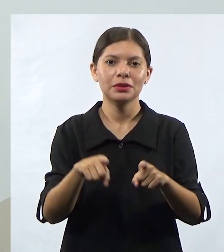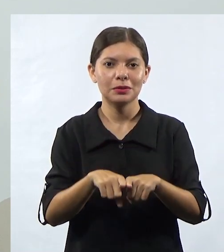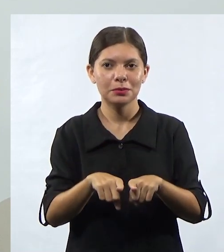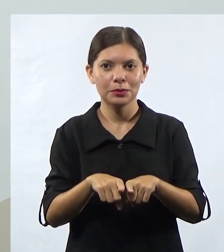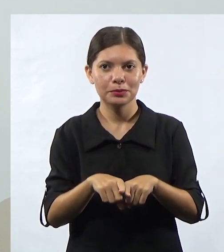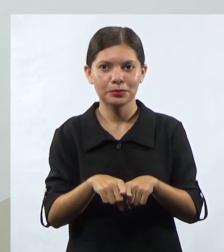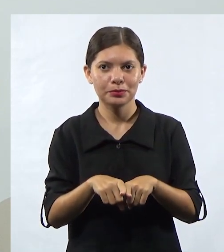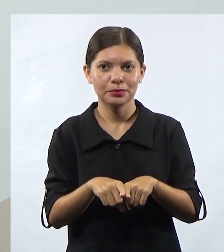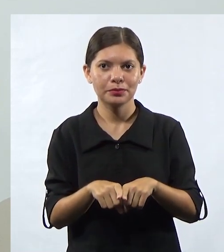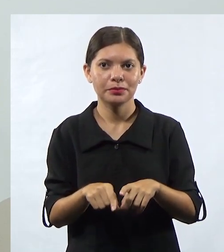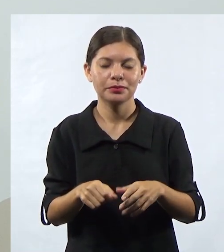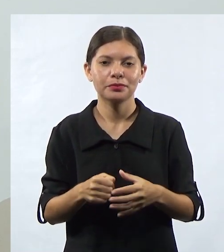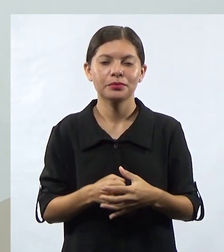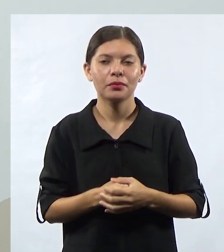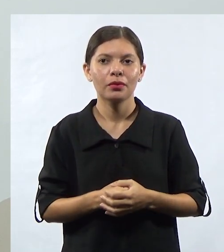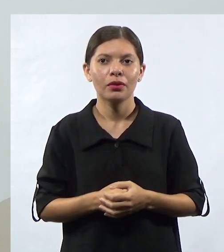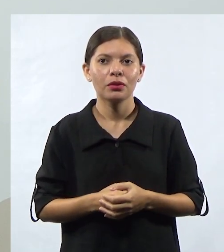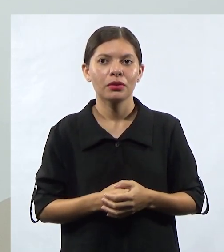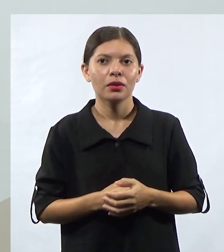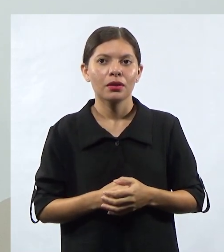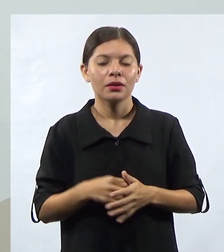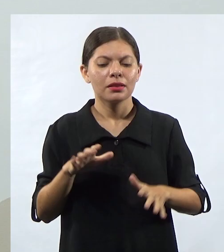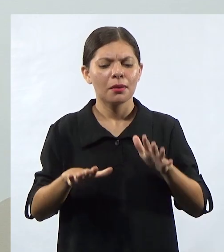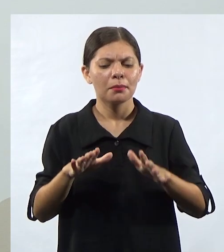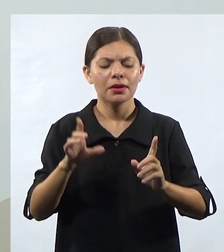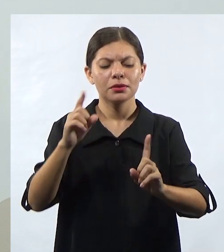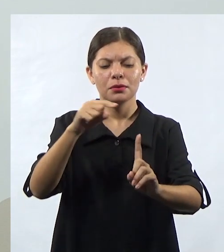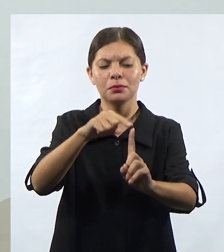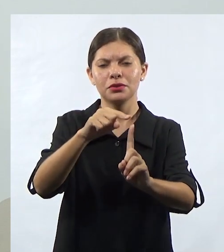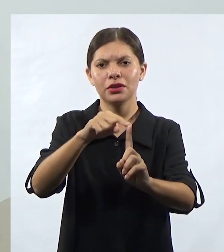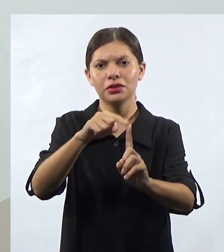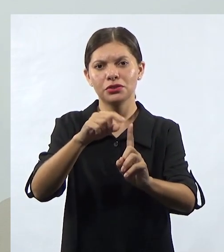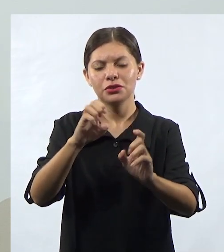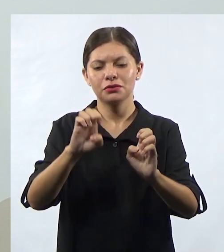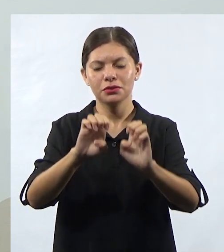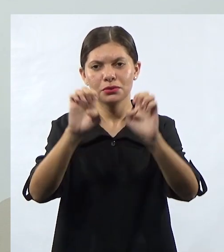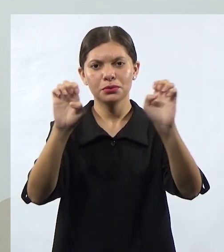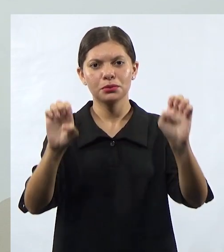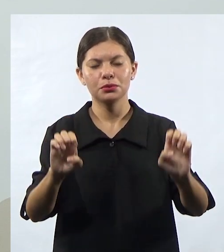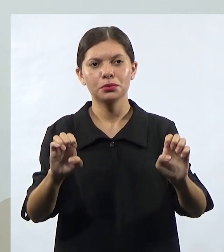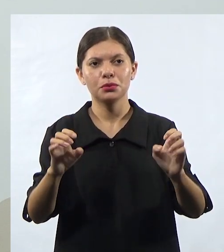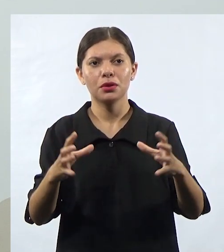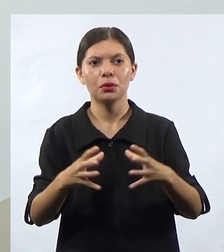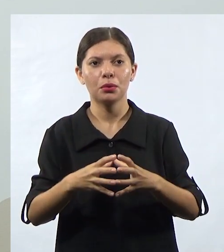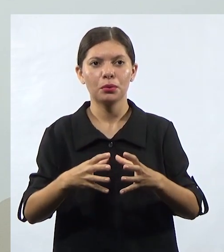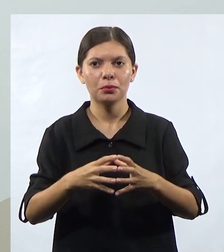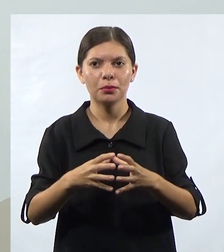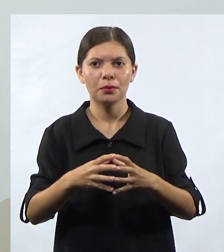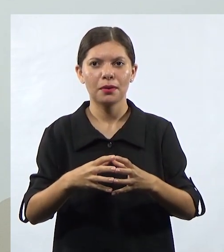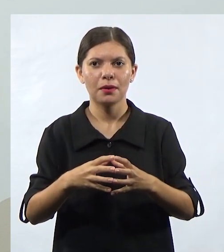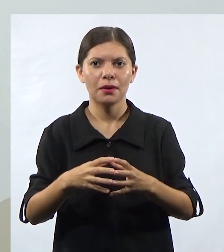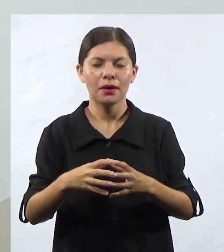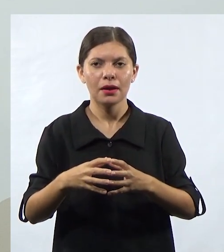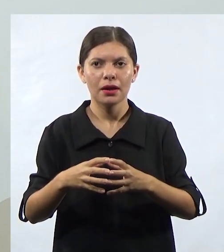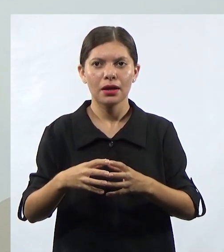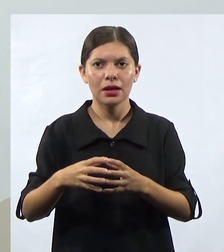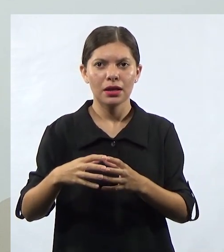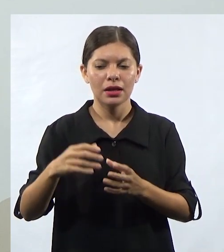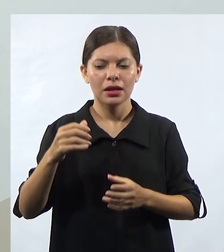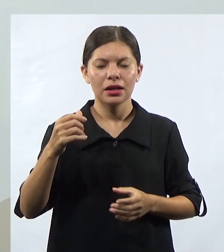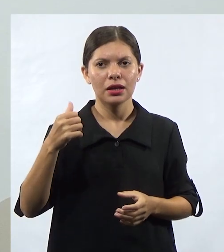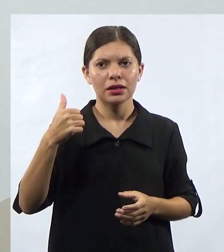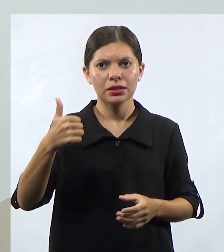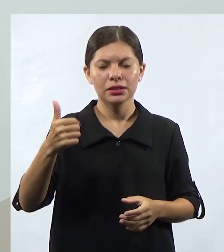é que você estrutura o grupo. Ele, né, não é aconselhável que ele varie mais do que 15